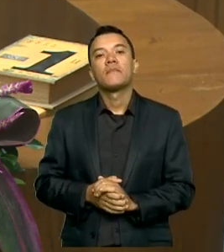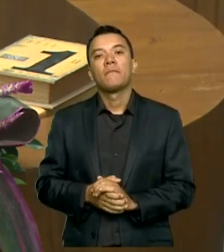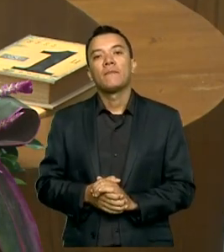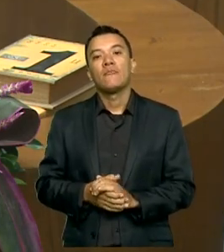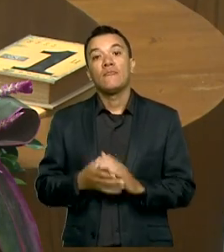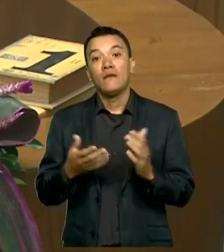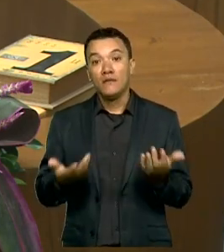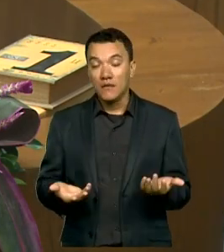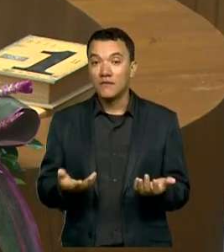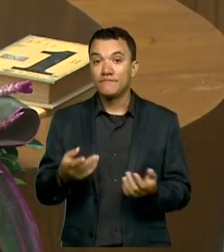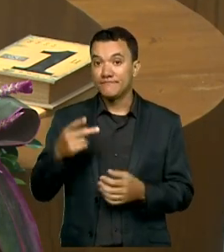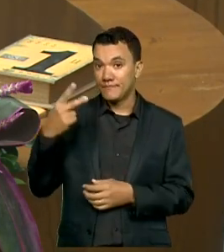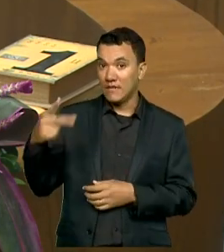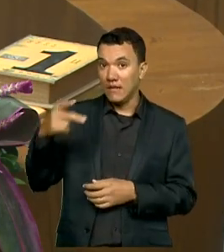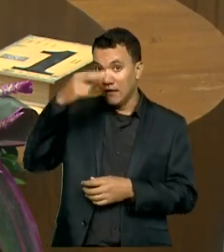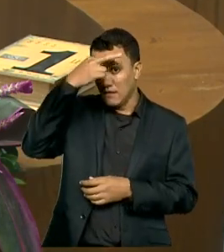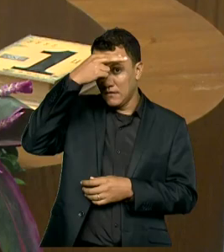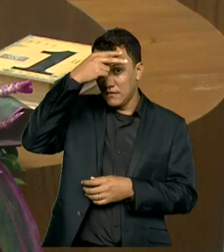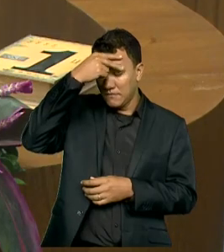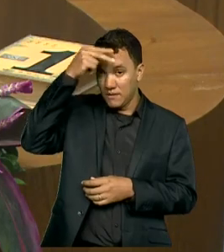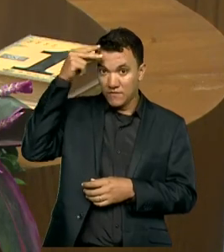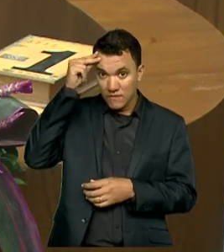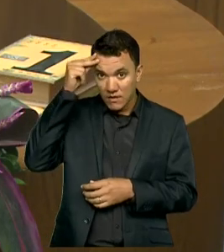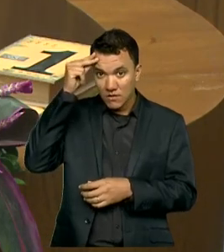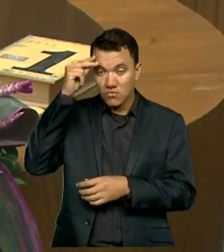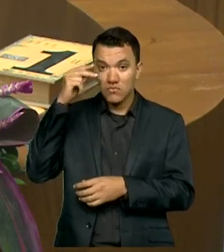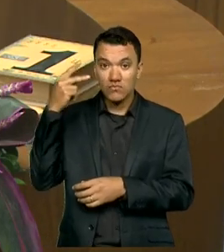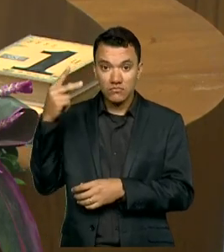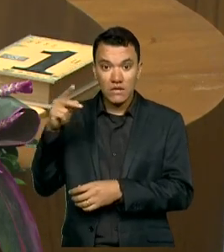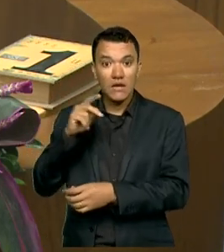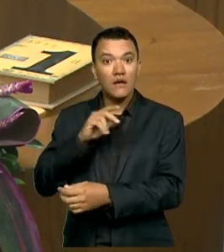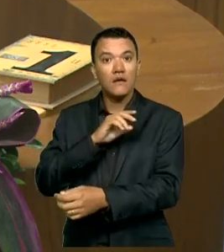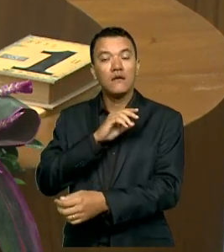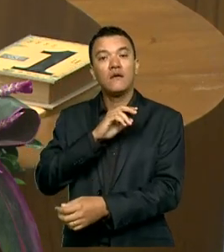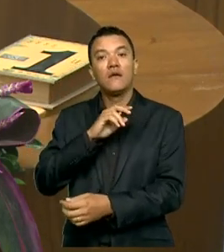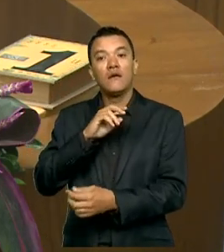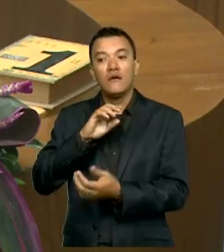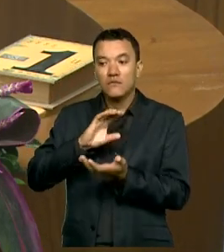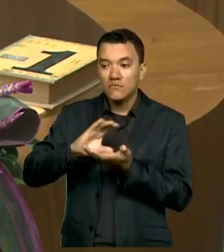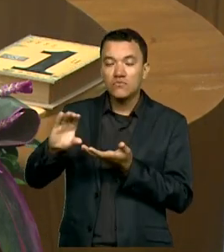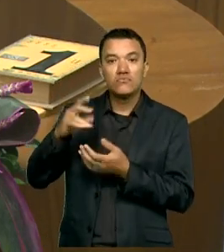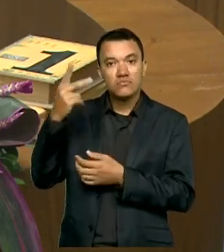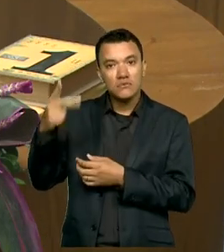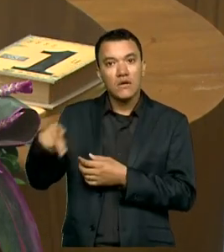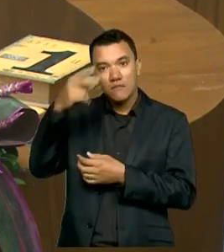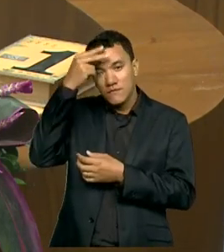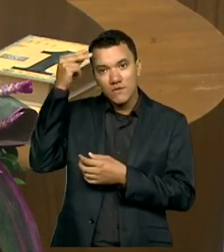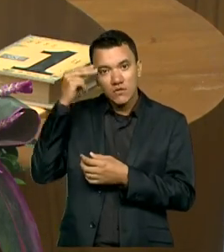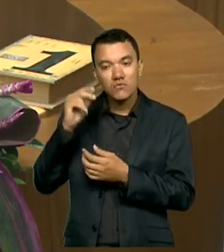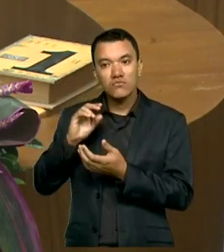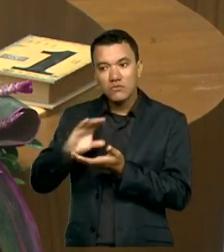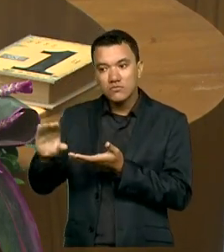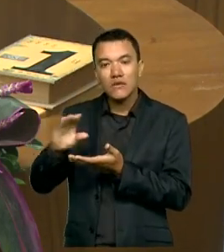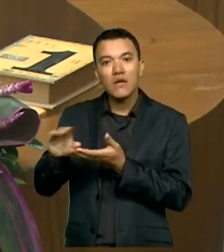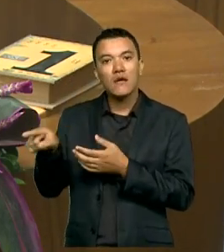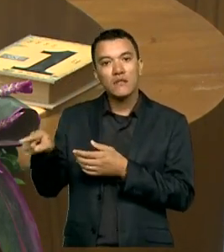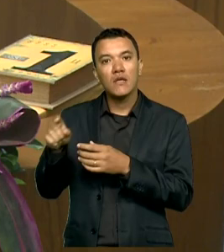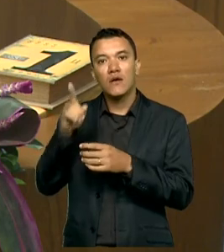recursos próprios, ele mantém a UPA, que é onde tem o serviço de pediatria, e com recursos